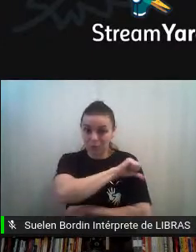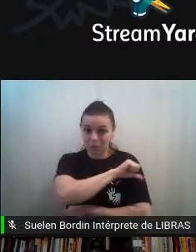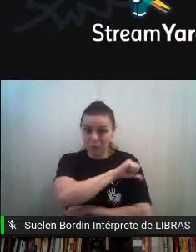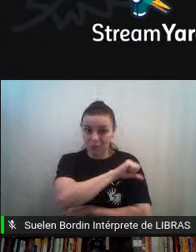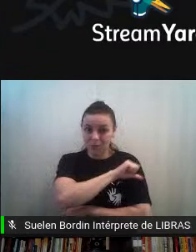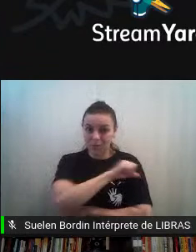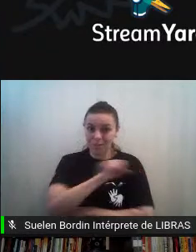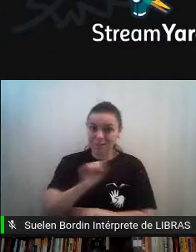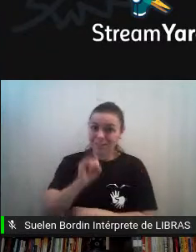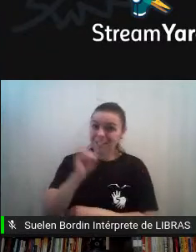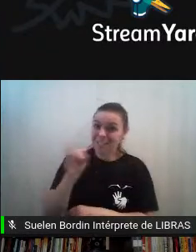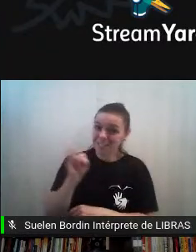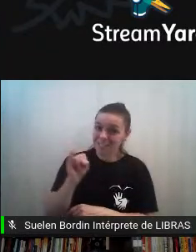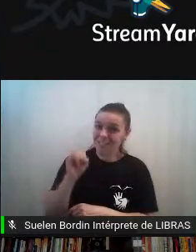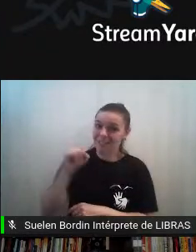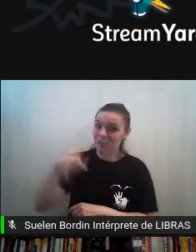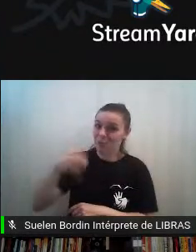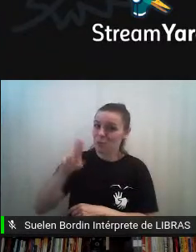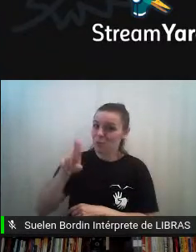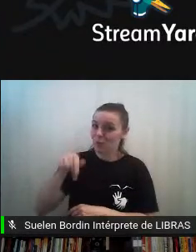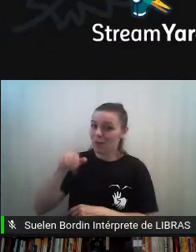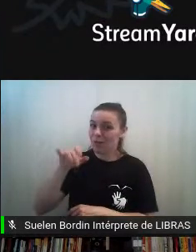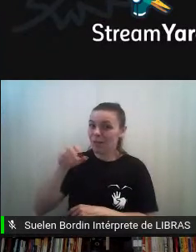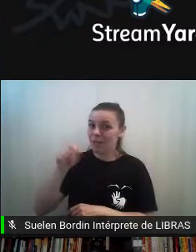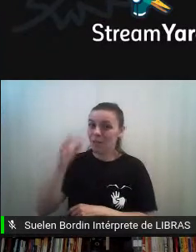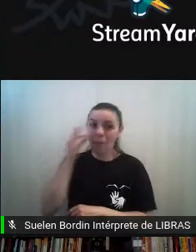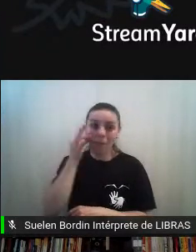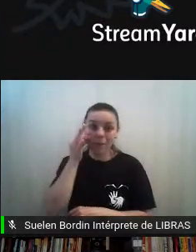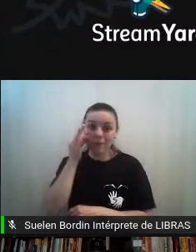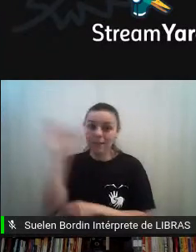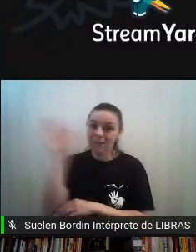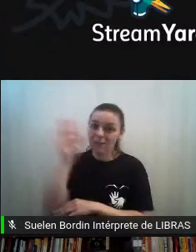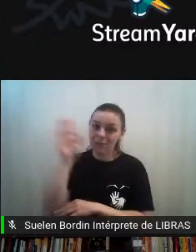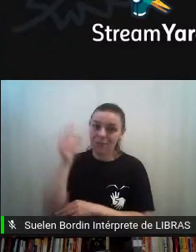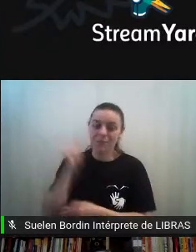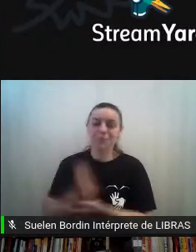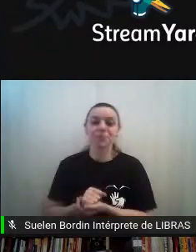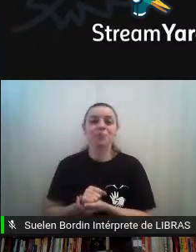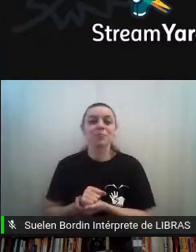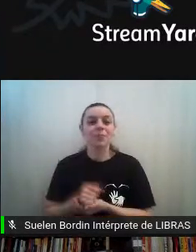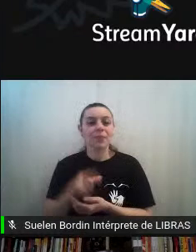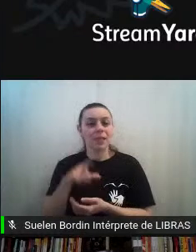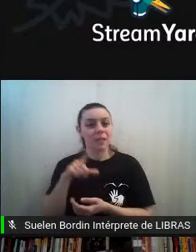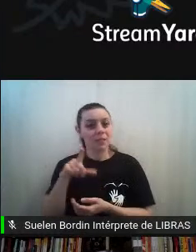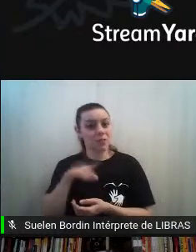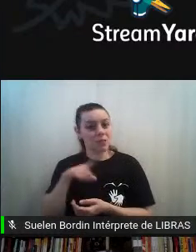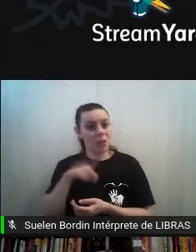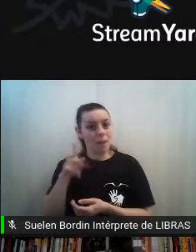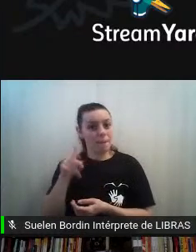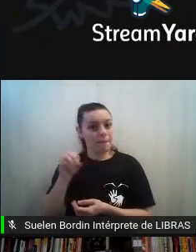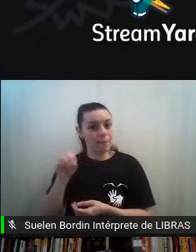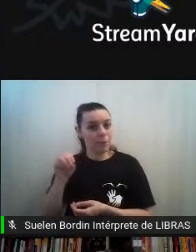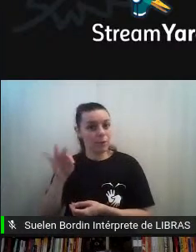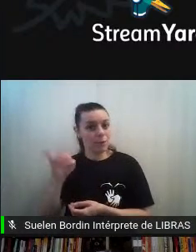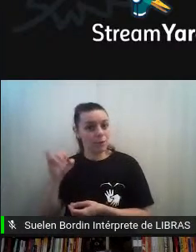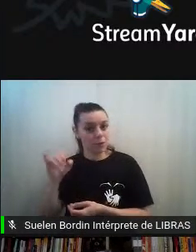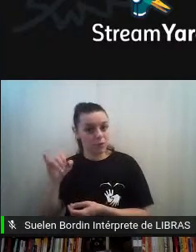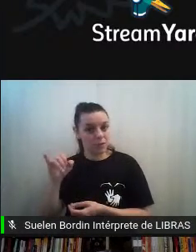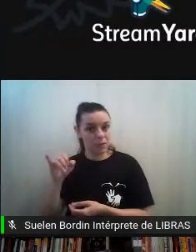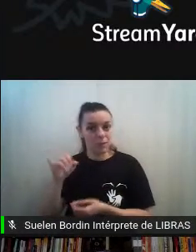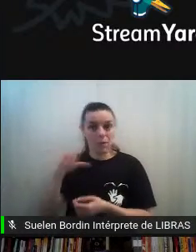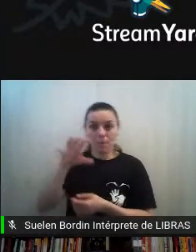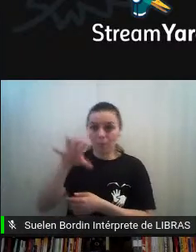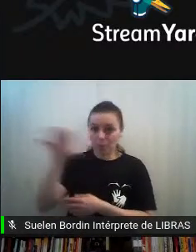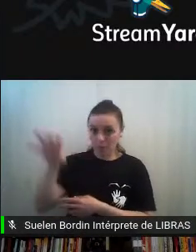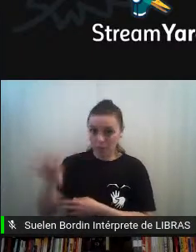aqui, oi para ele. Então, eles tinham me falado que existia o POTI, que é, como você disse, o Polos Olímpicos de